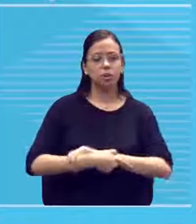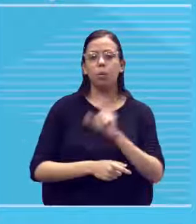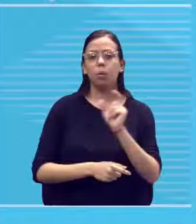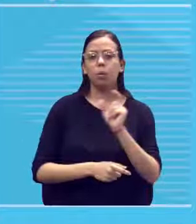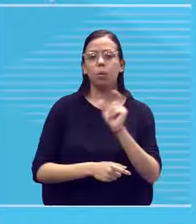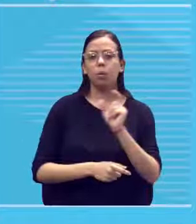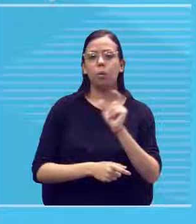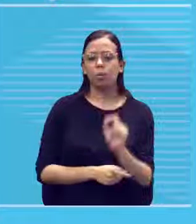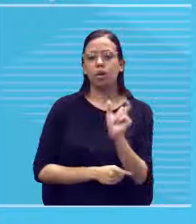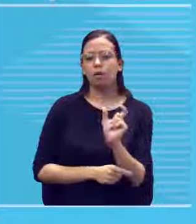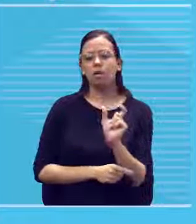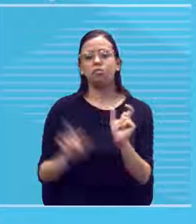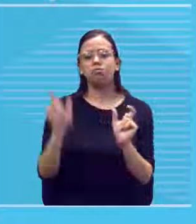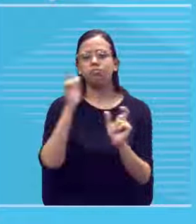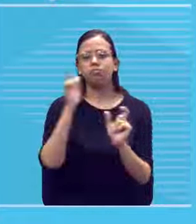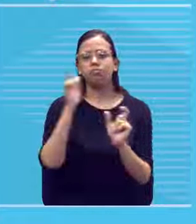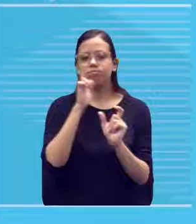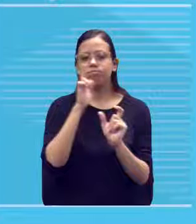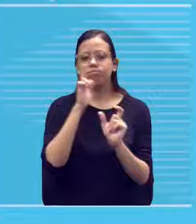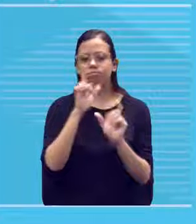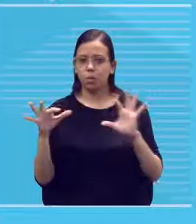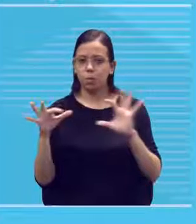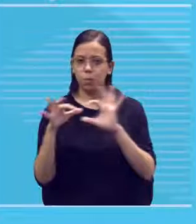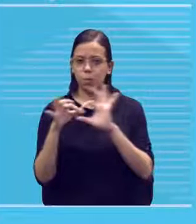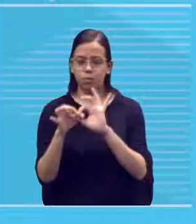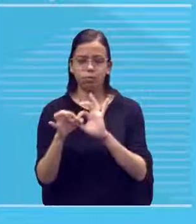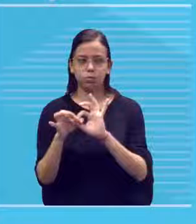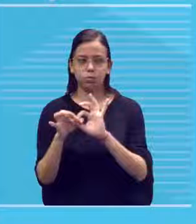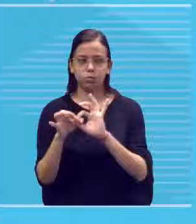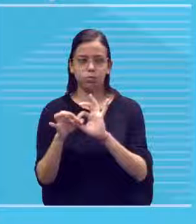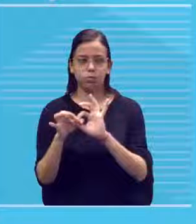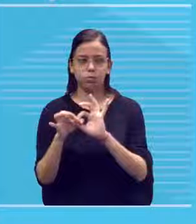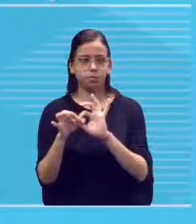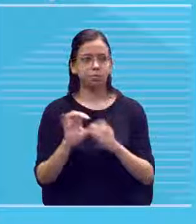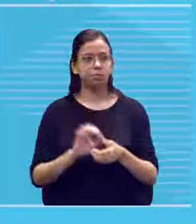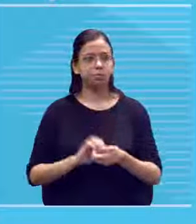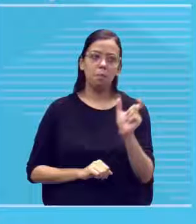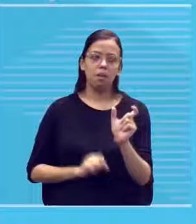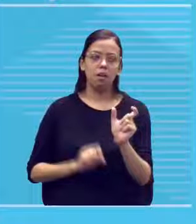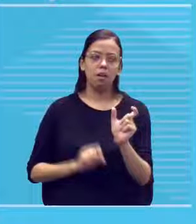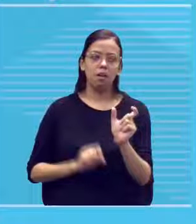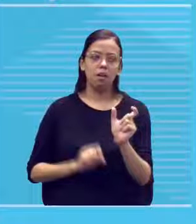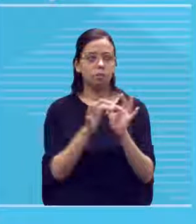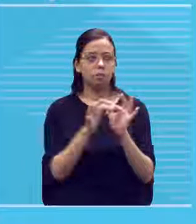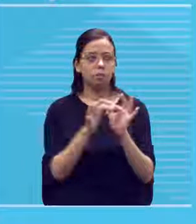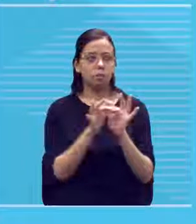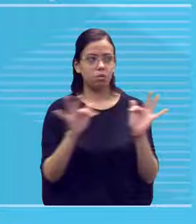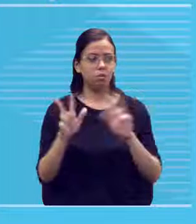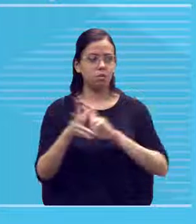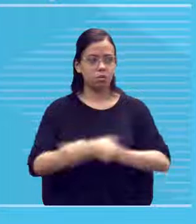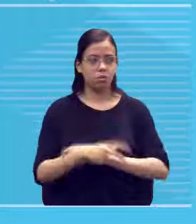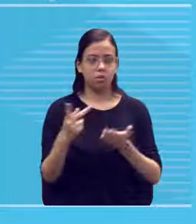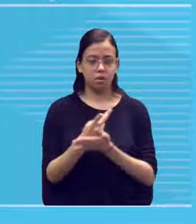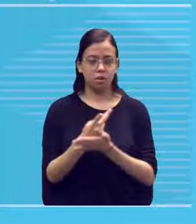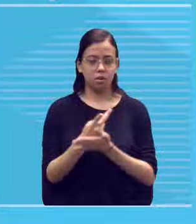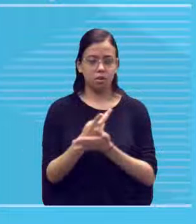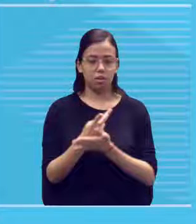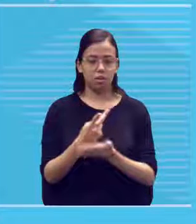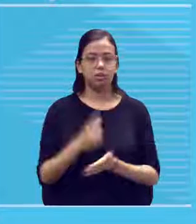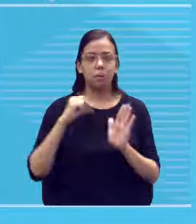a conexão a palavra expressão conectiva inadequada vem destaque